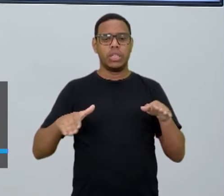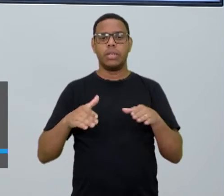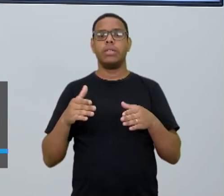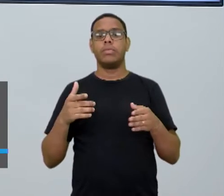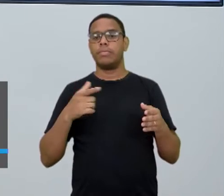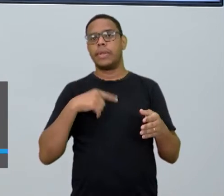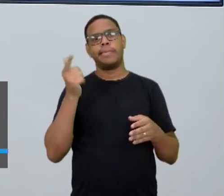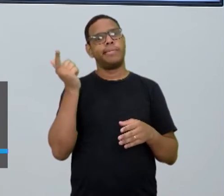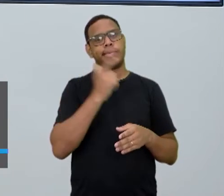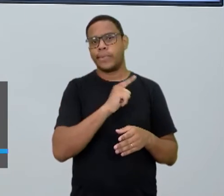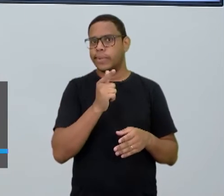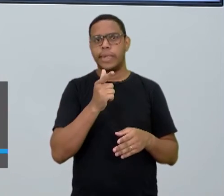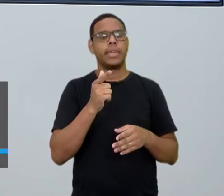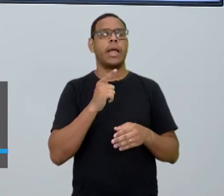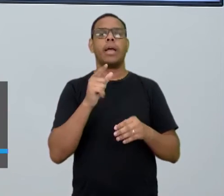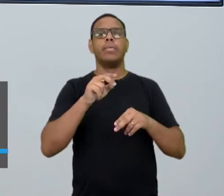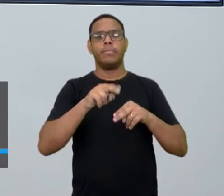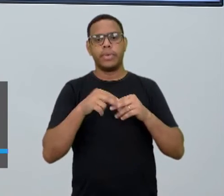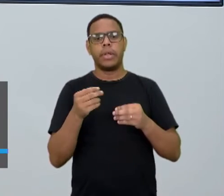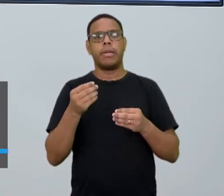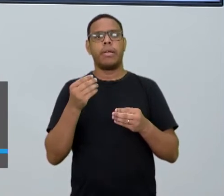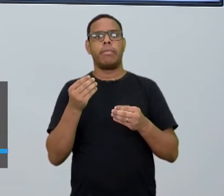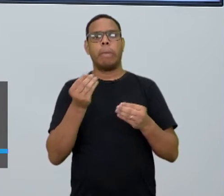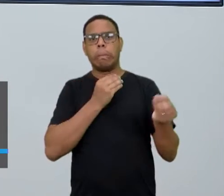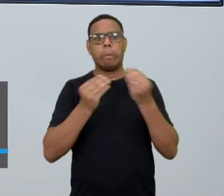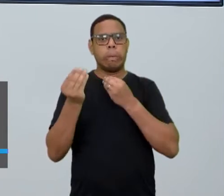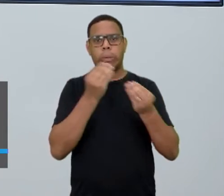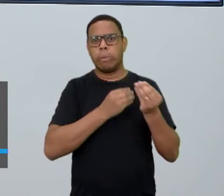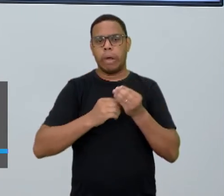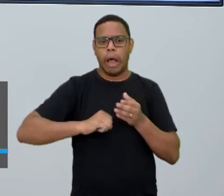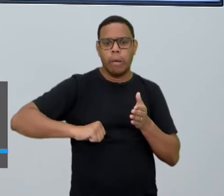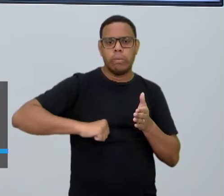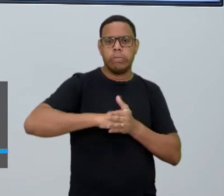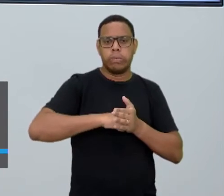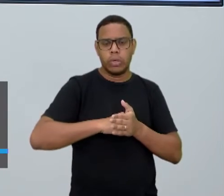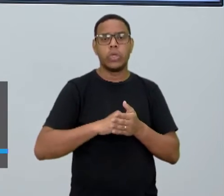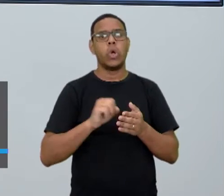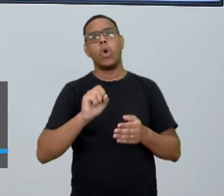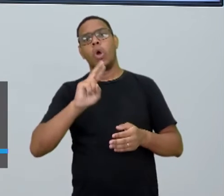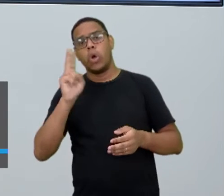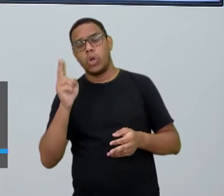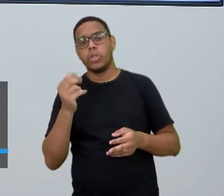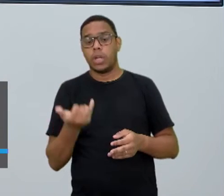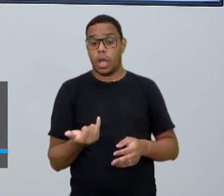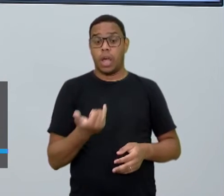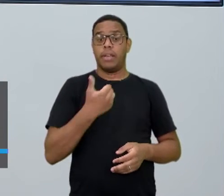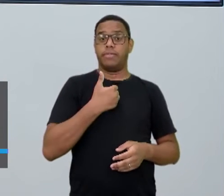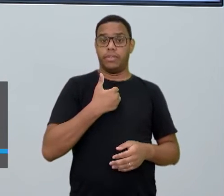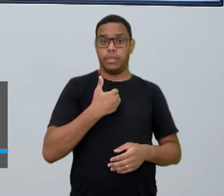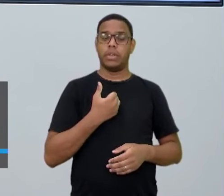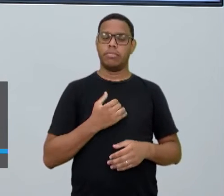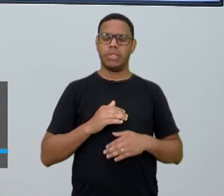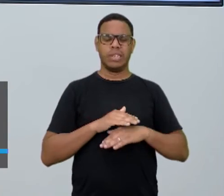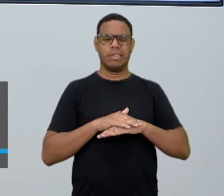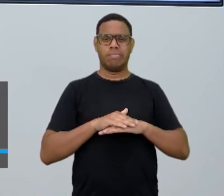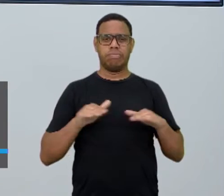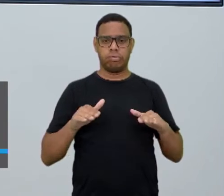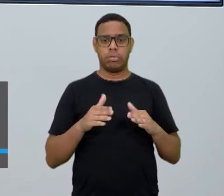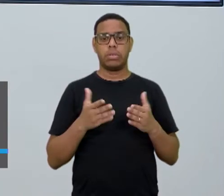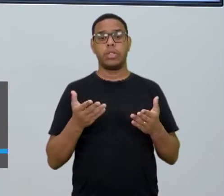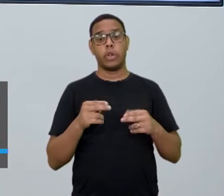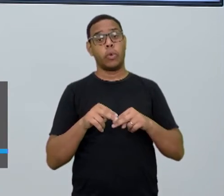então, não conseguem responder ao hormônio, né, da saciedade ou estimular aí a saciedade. E